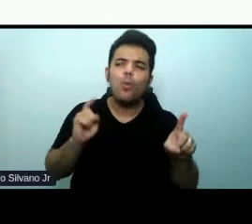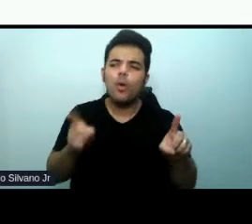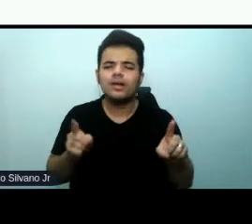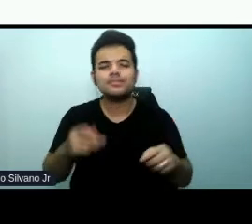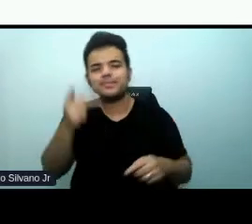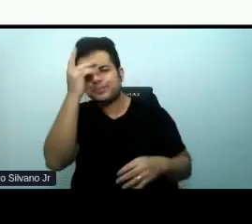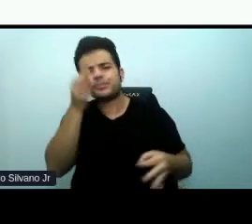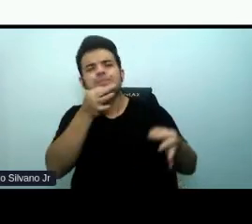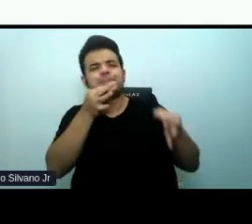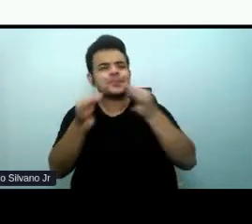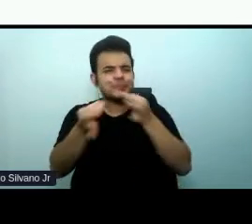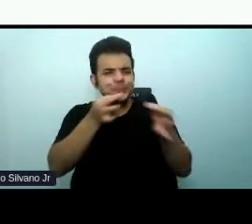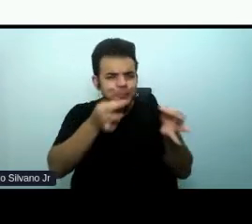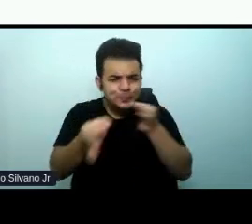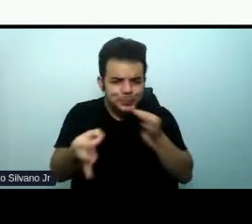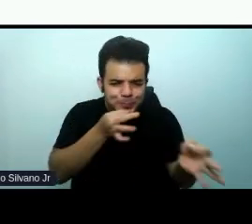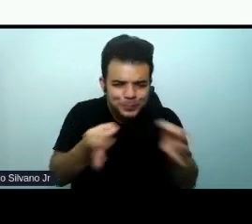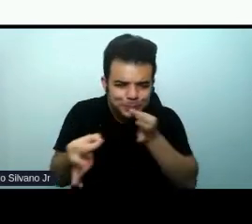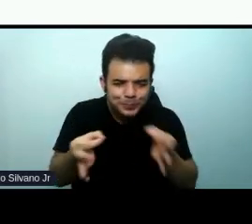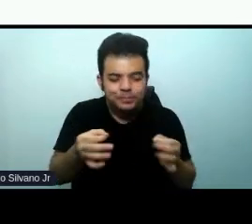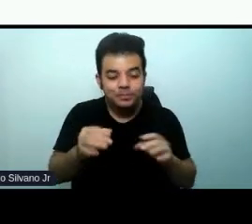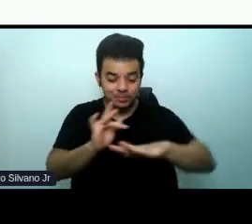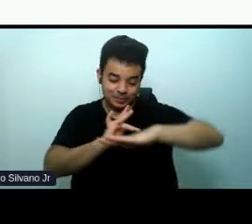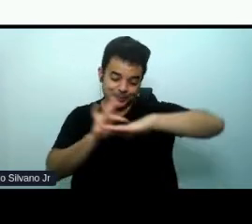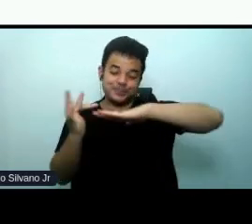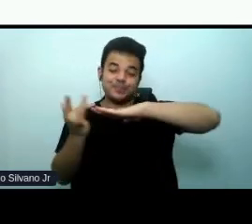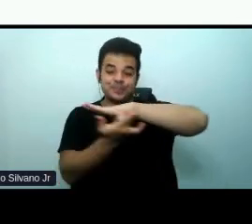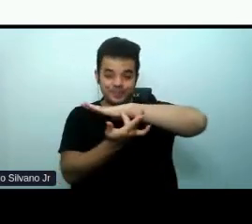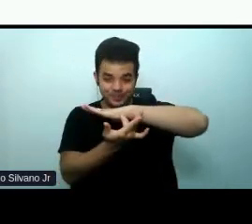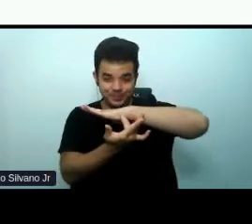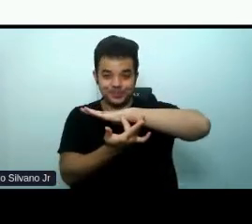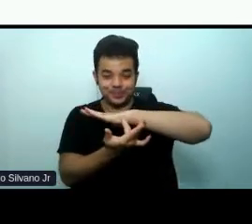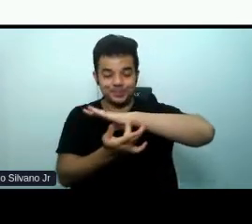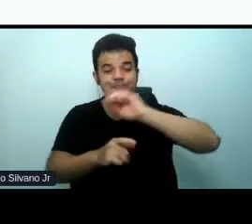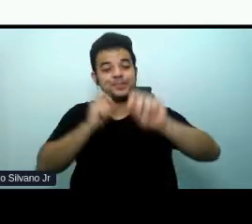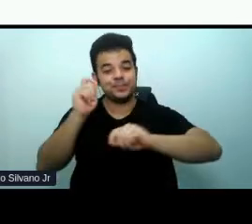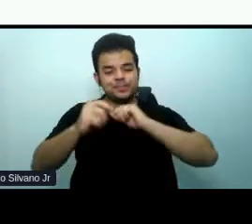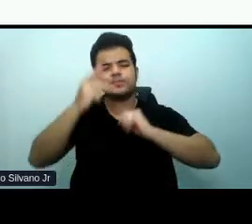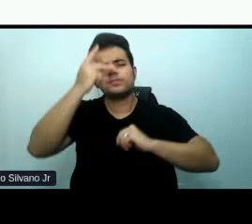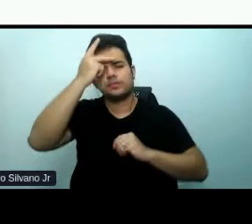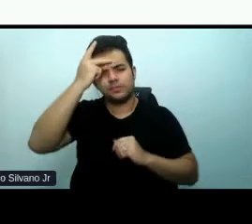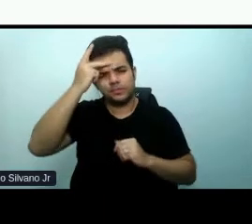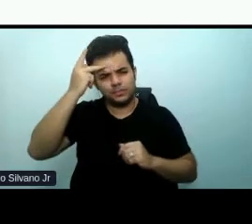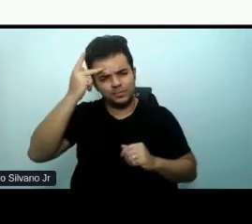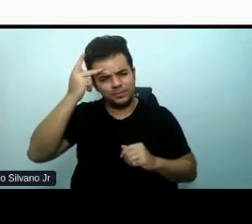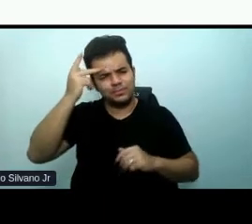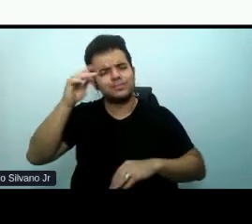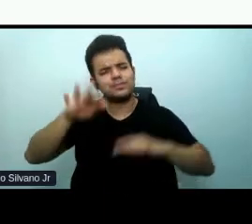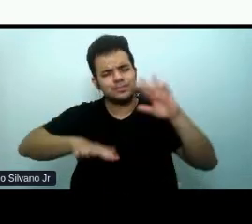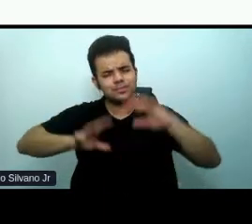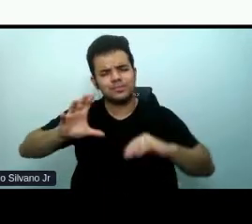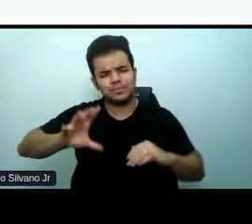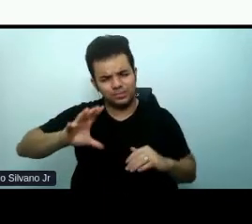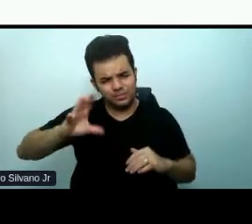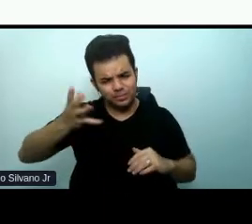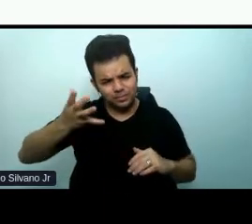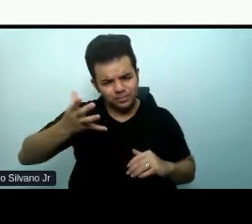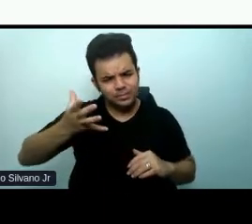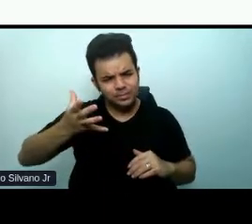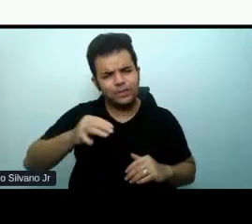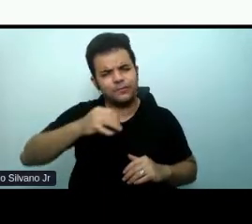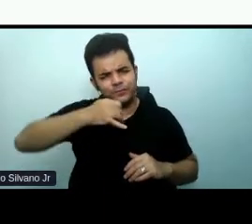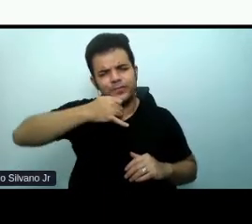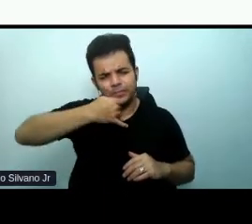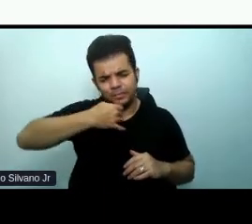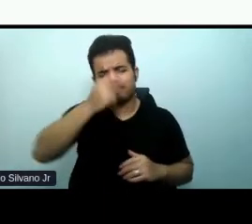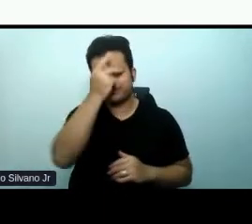comenta, aliás, né, as redes sociais, assim, infelizmente o pessoal tem bastante gente que